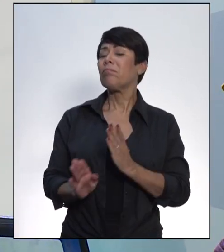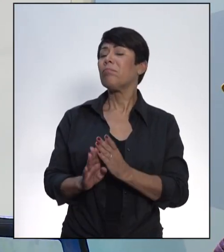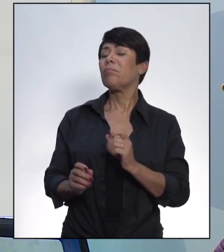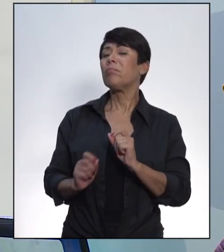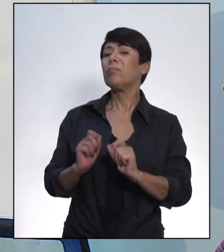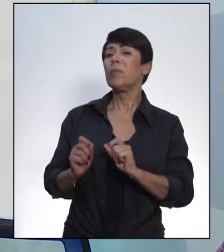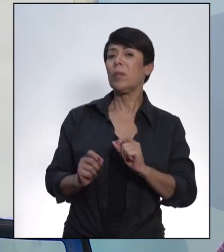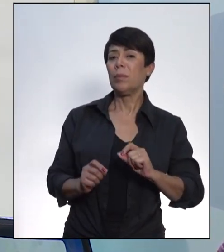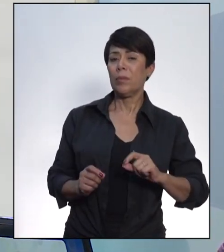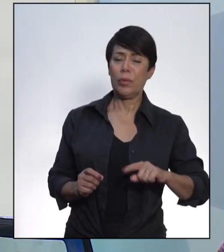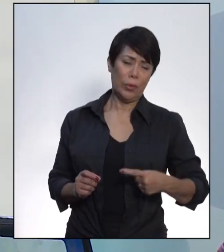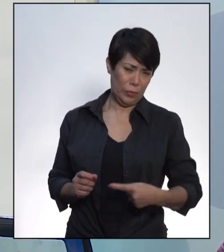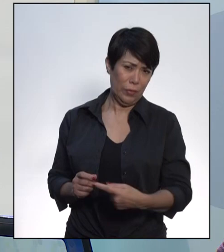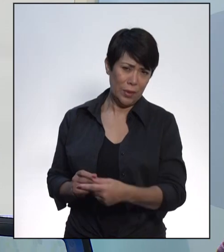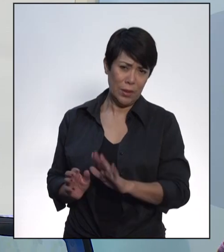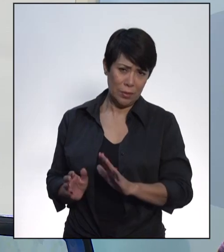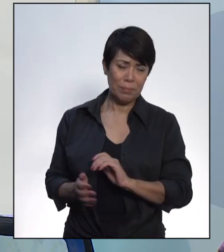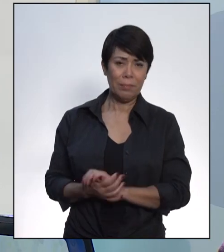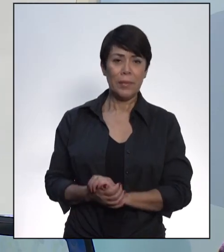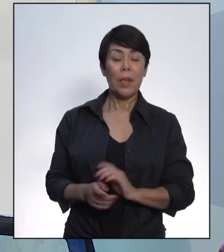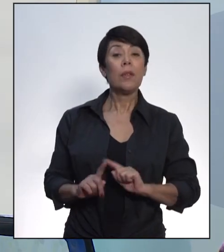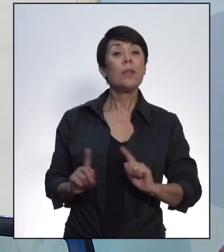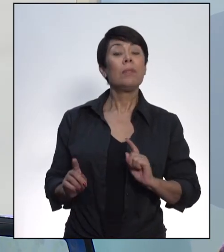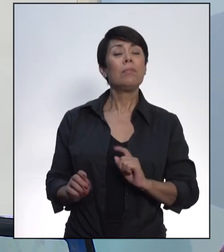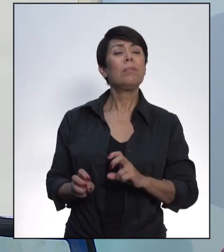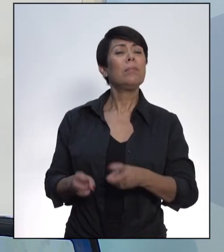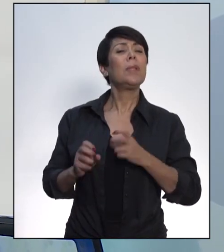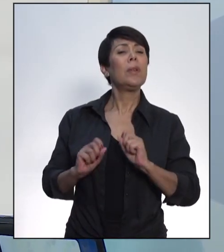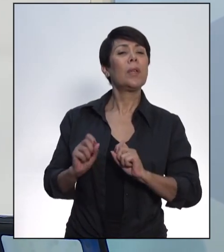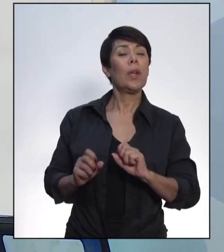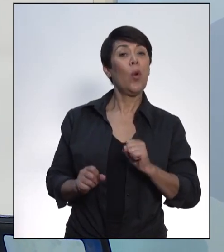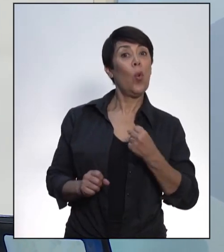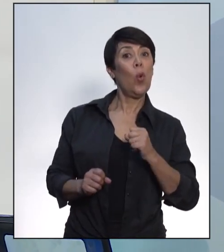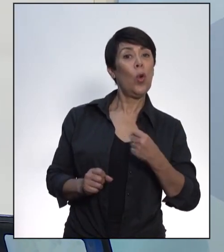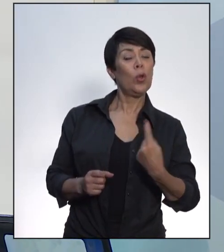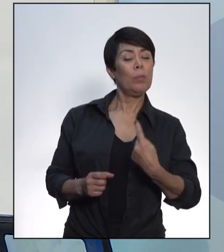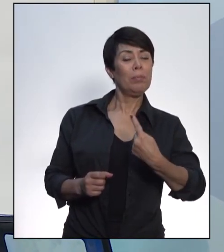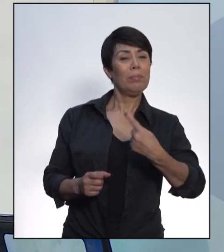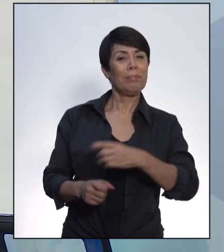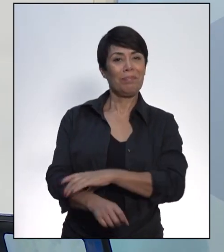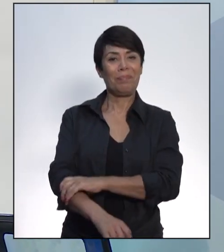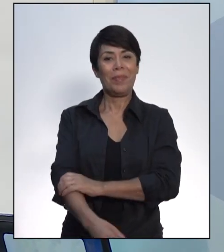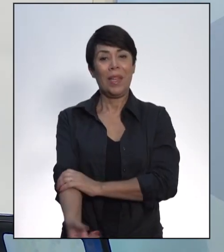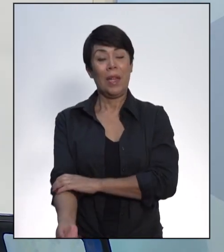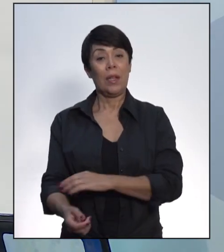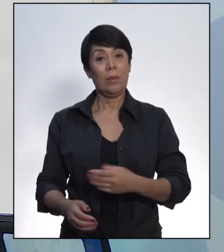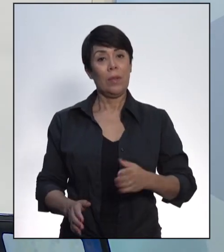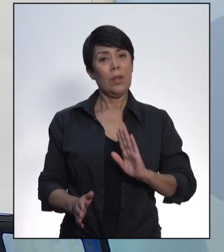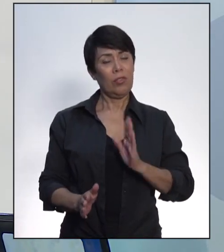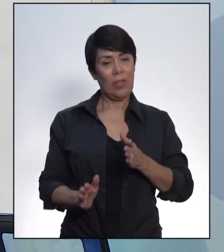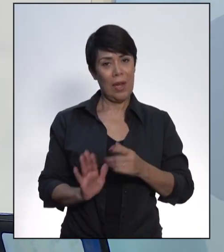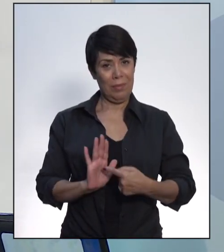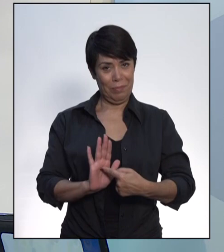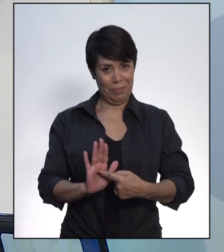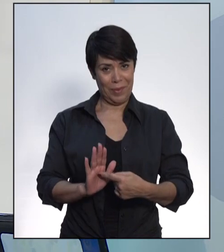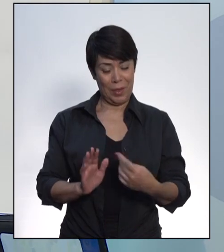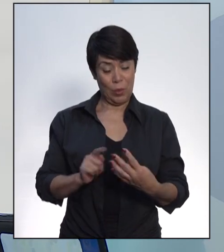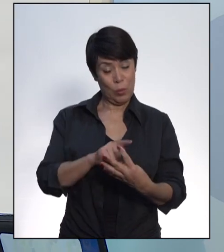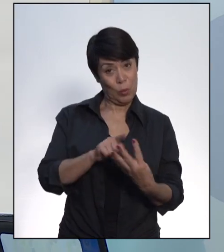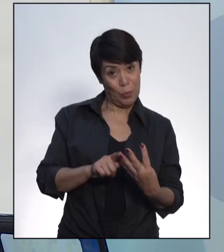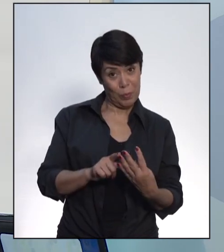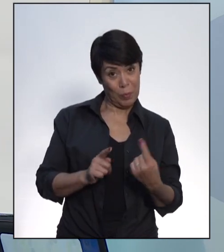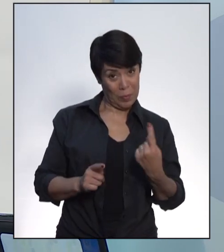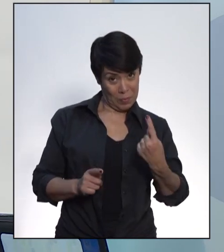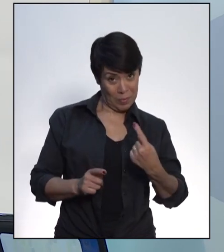sequência, que é infinita, né, nós identificamos os 8 primeiros termos. Até aqui eu já tinha colocado para vocês, e esses